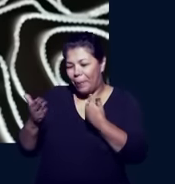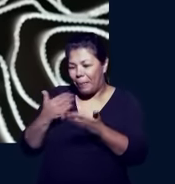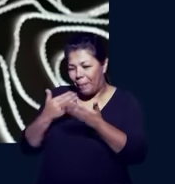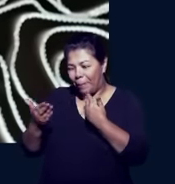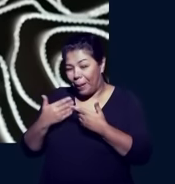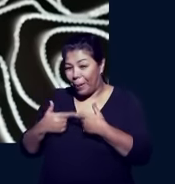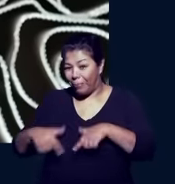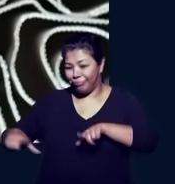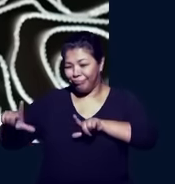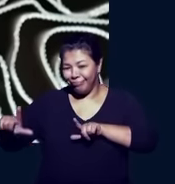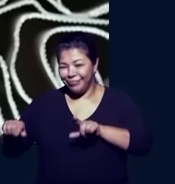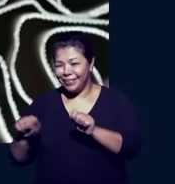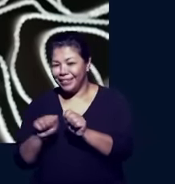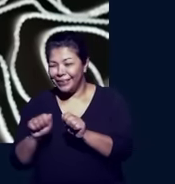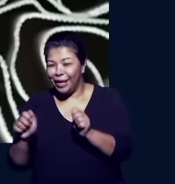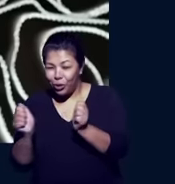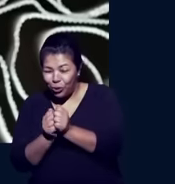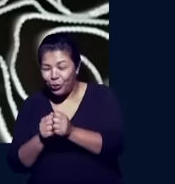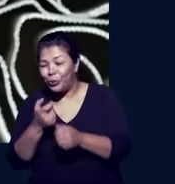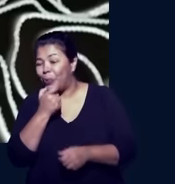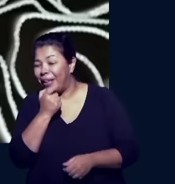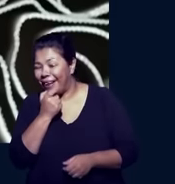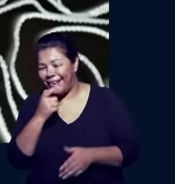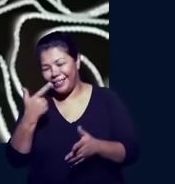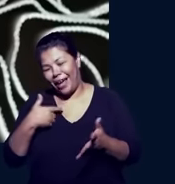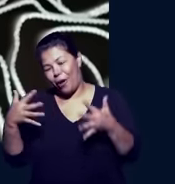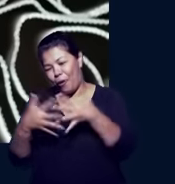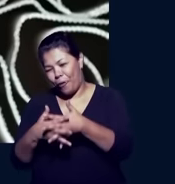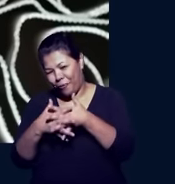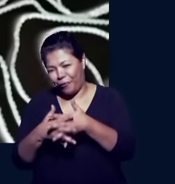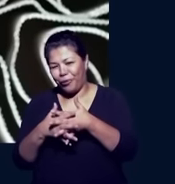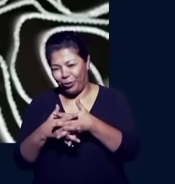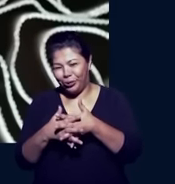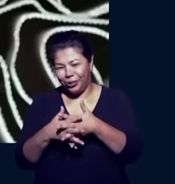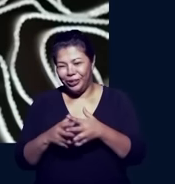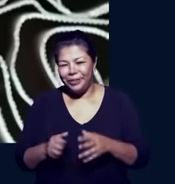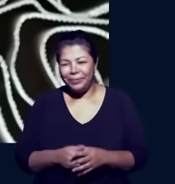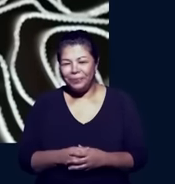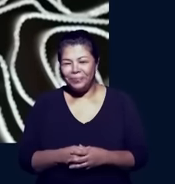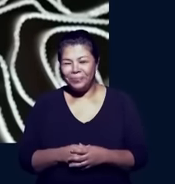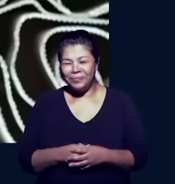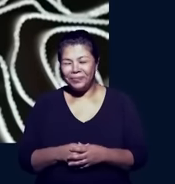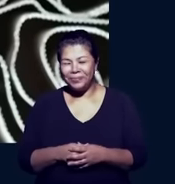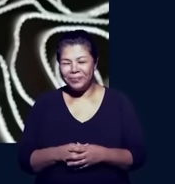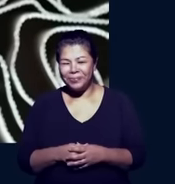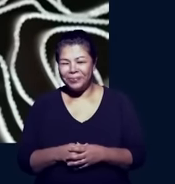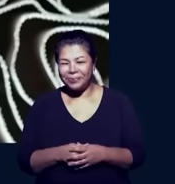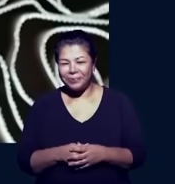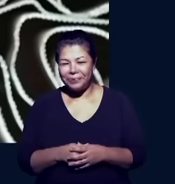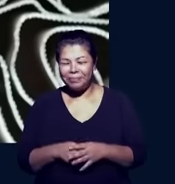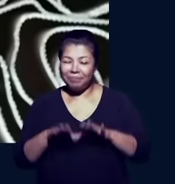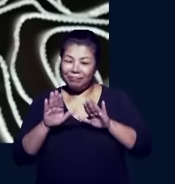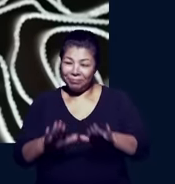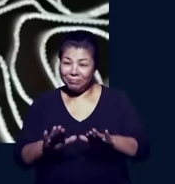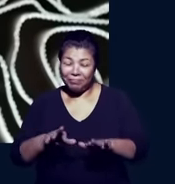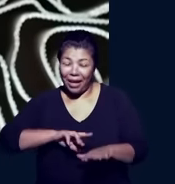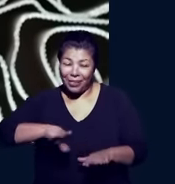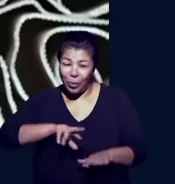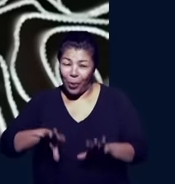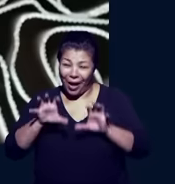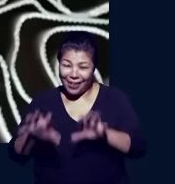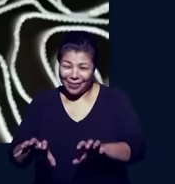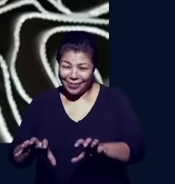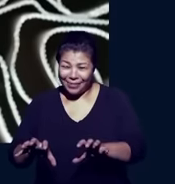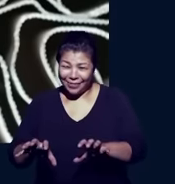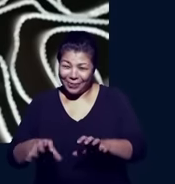por e por certo né ou como eu falaria em inglês take it for granted mas não é assim né na